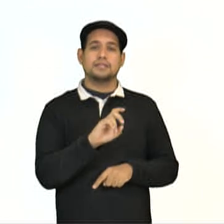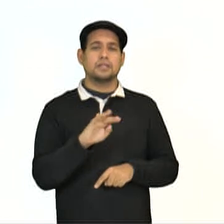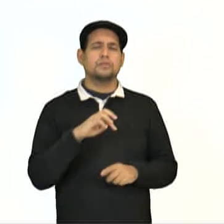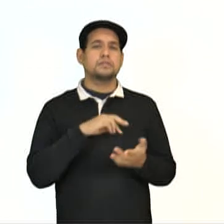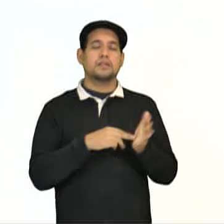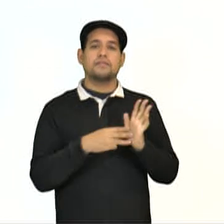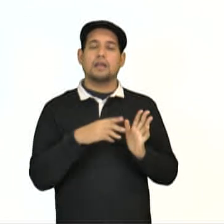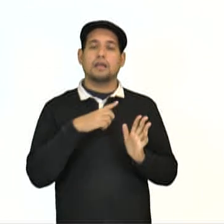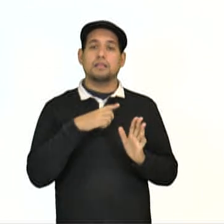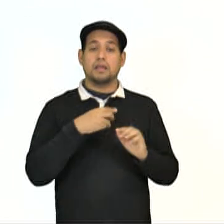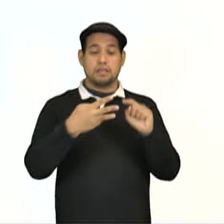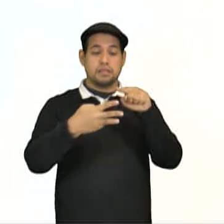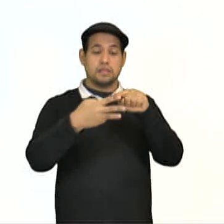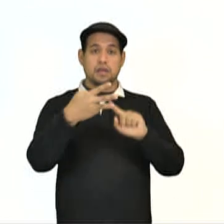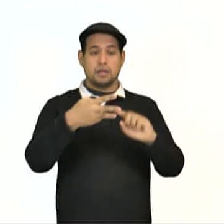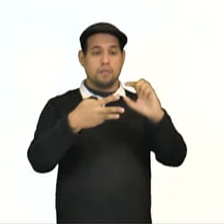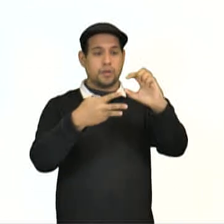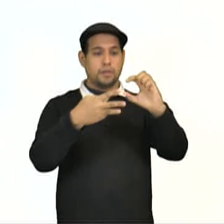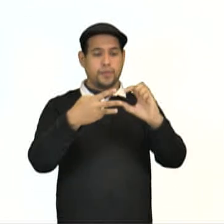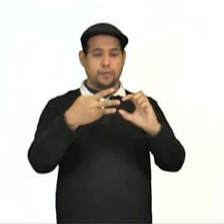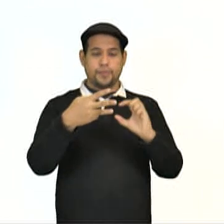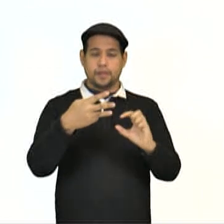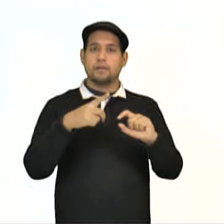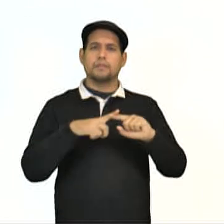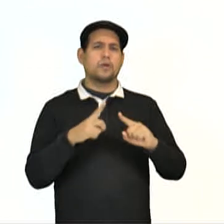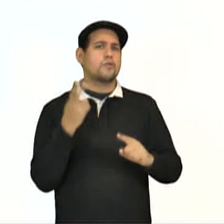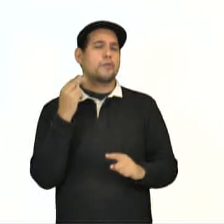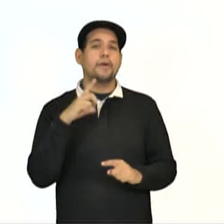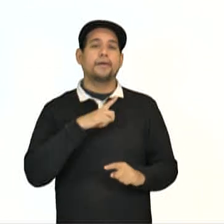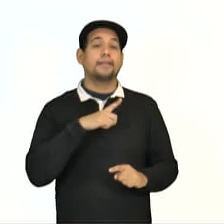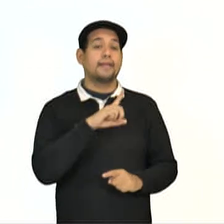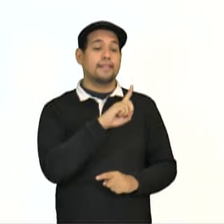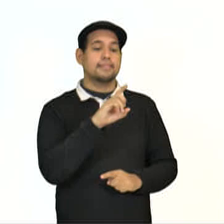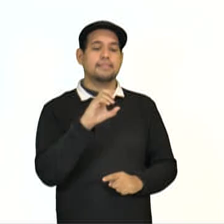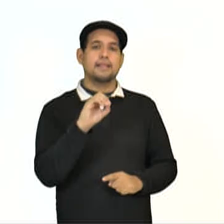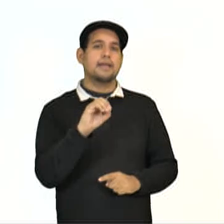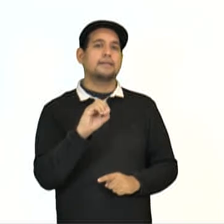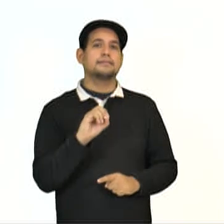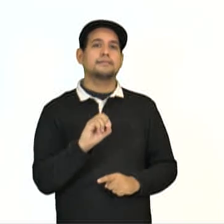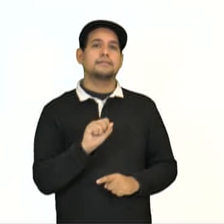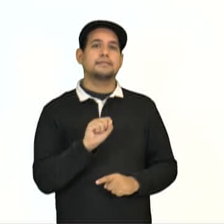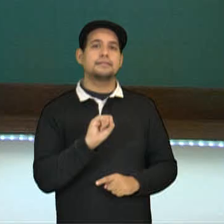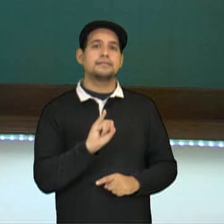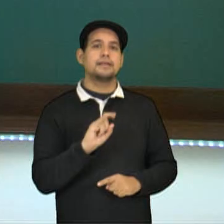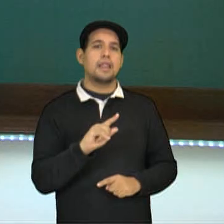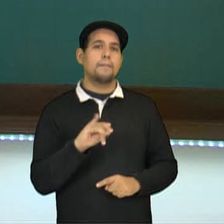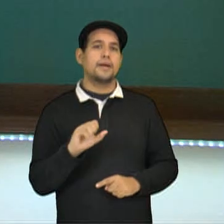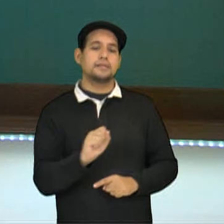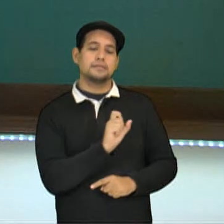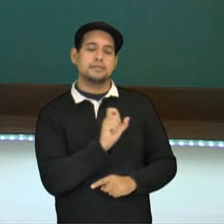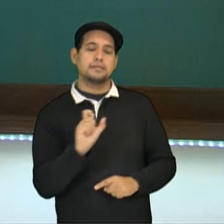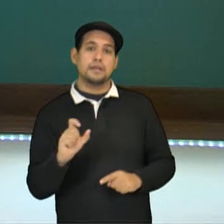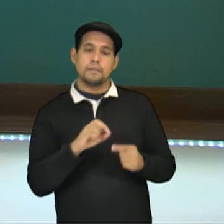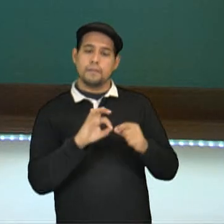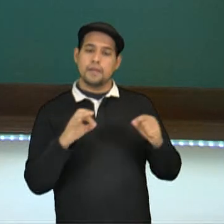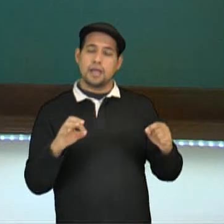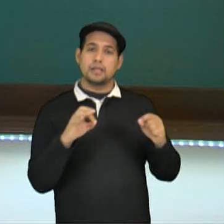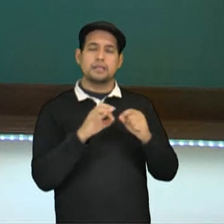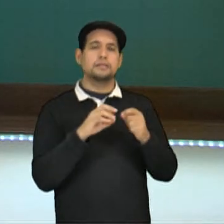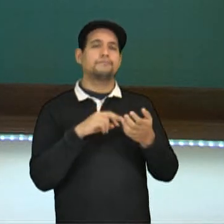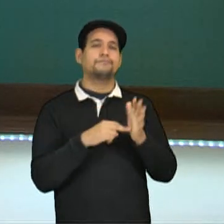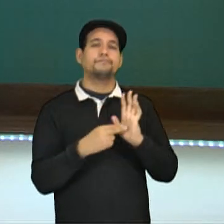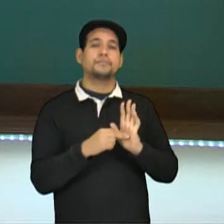3 versos. A forma mais comum é a que contém 10 sílabas métricas por verso, classificando